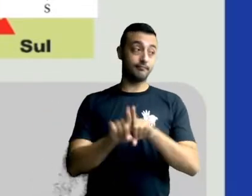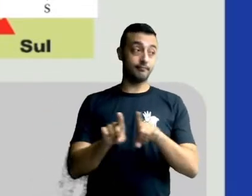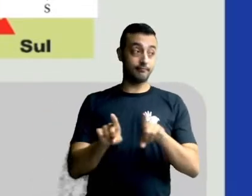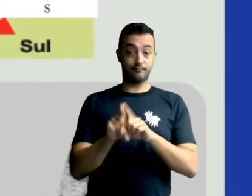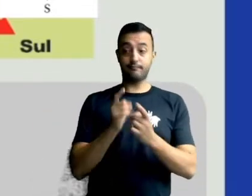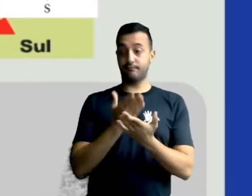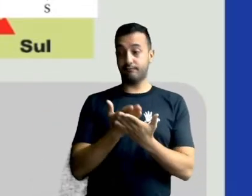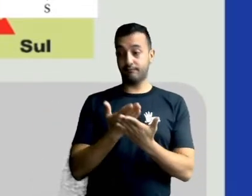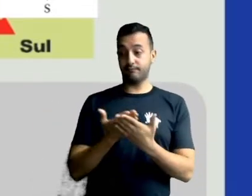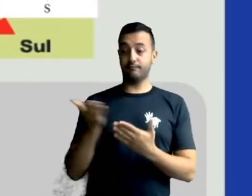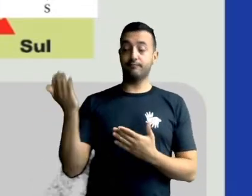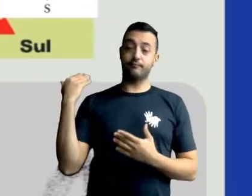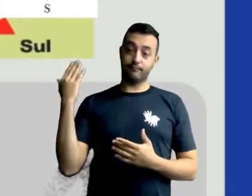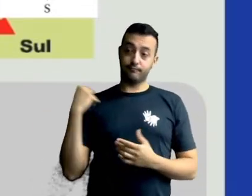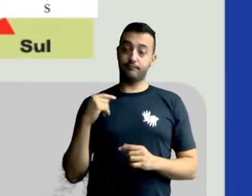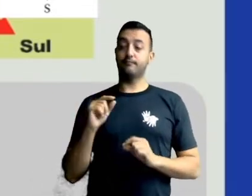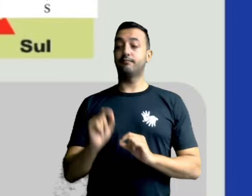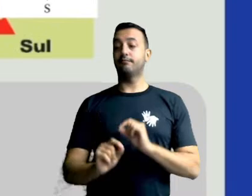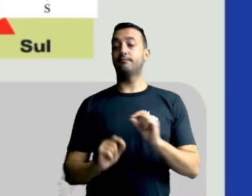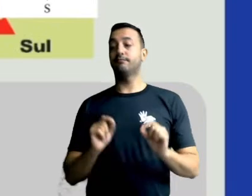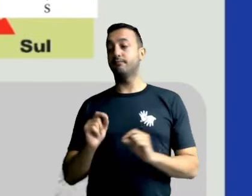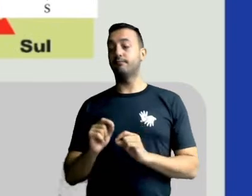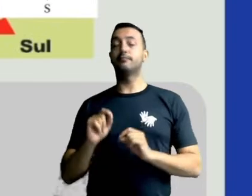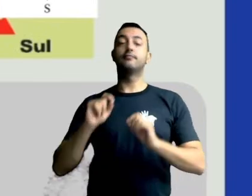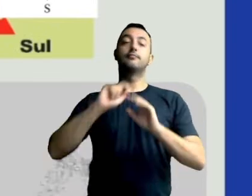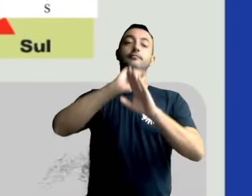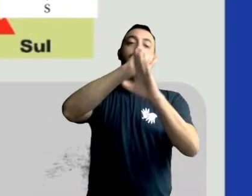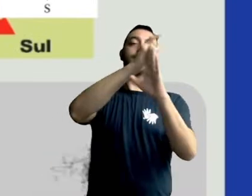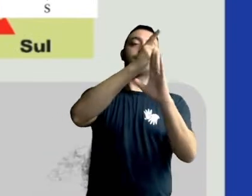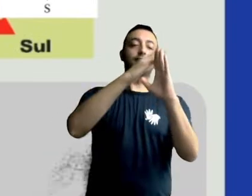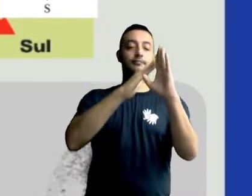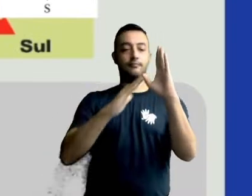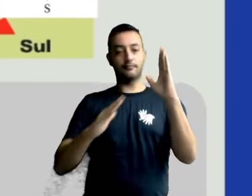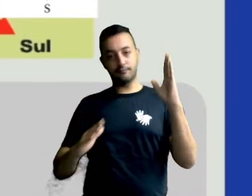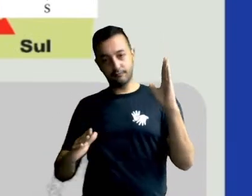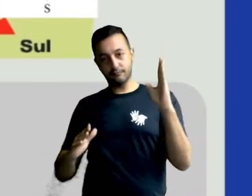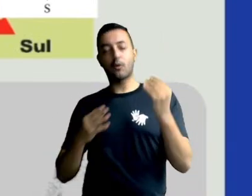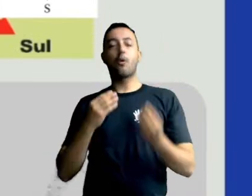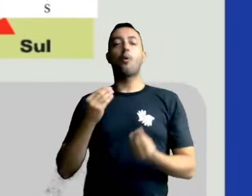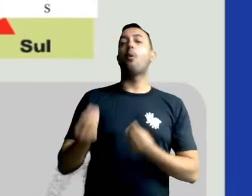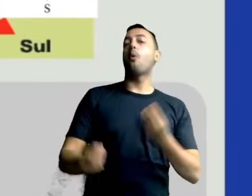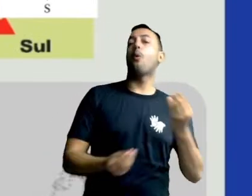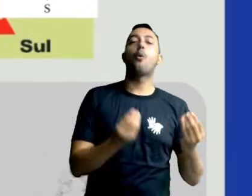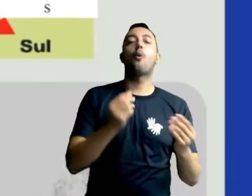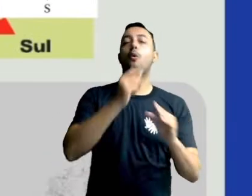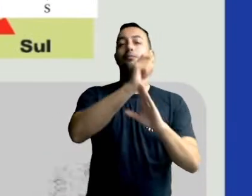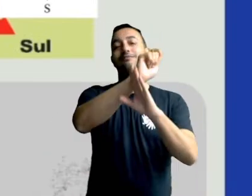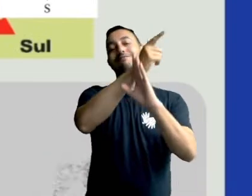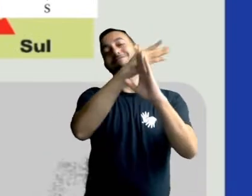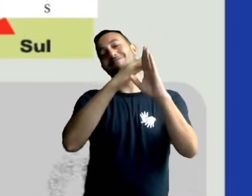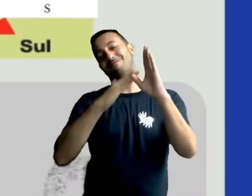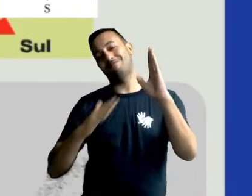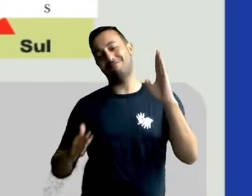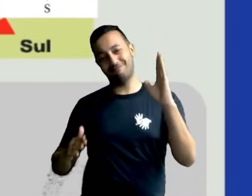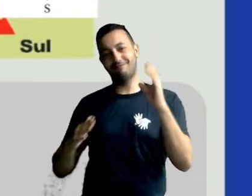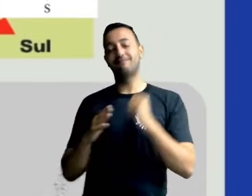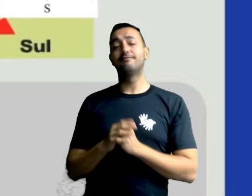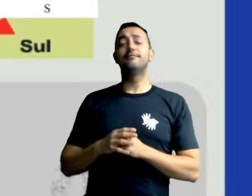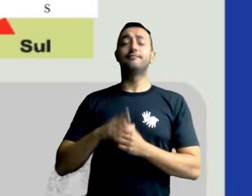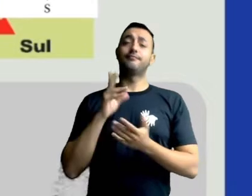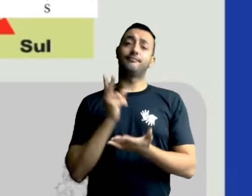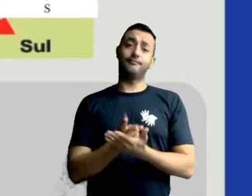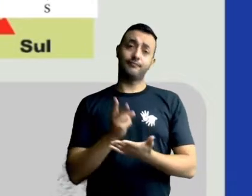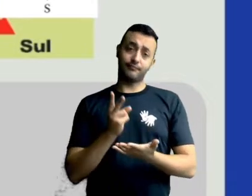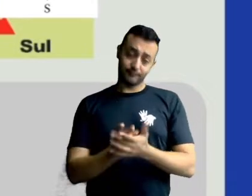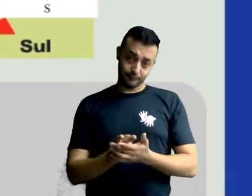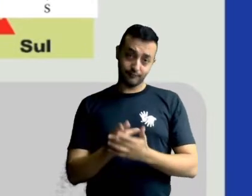Aprendemos também na aula anterior sobre as sombras, isso mesmo, como são formadas as sombras.